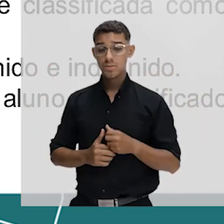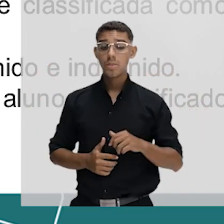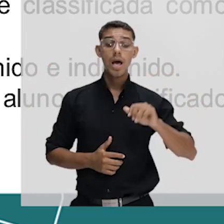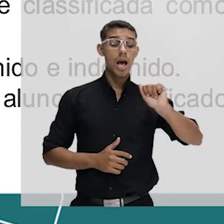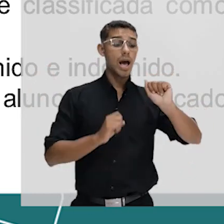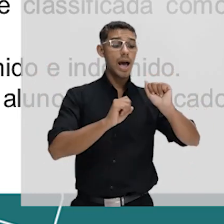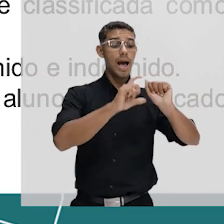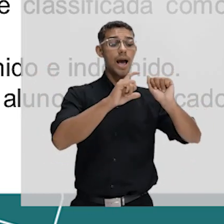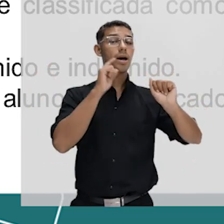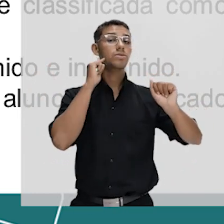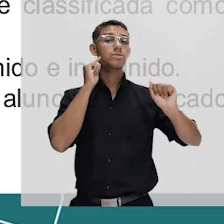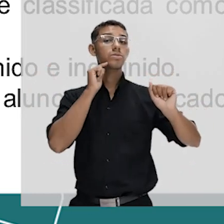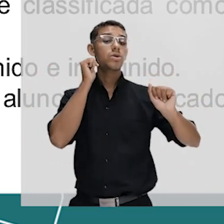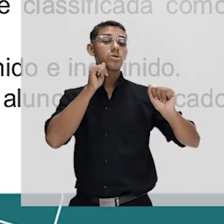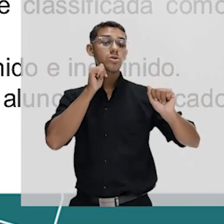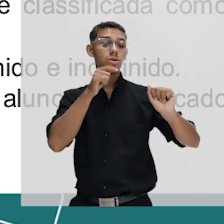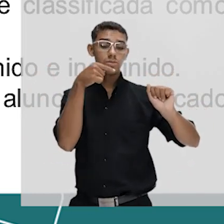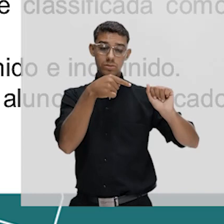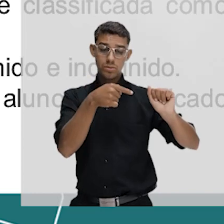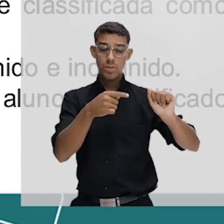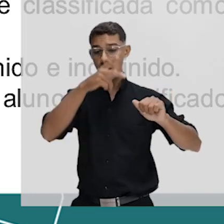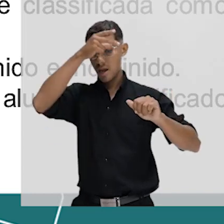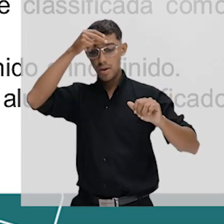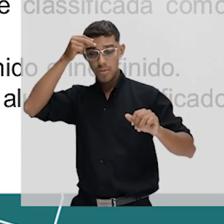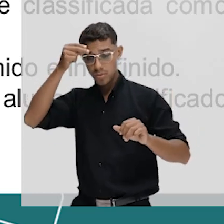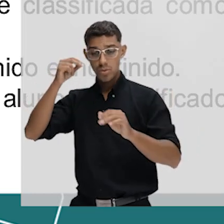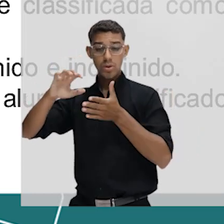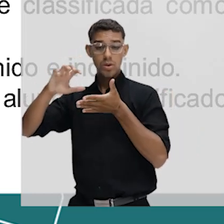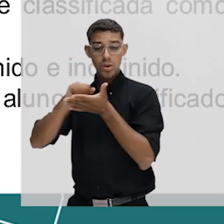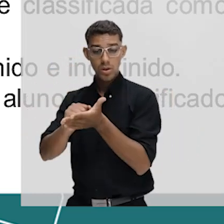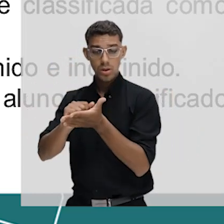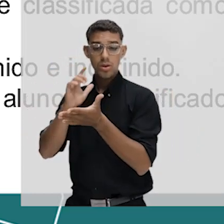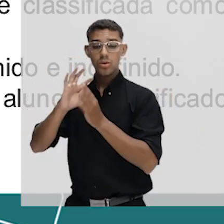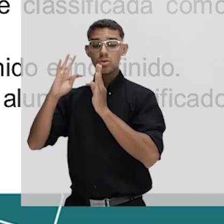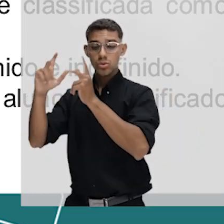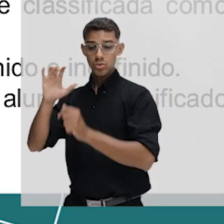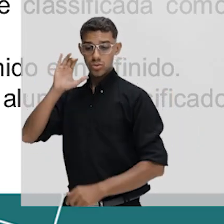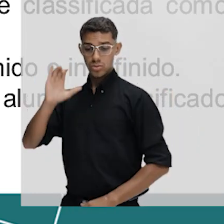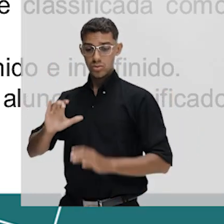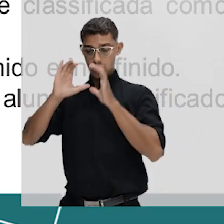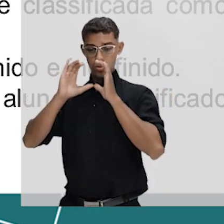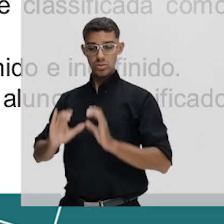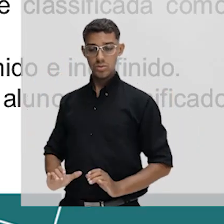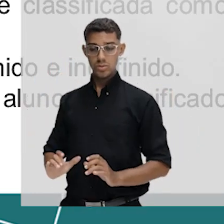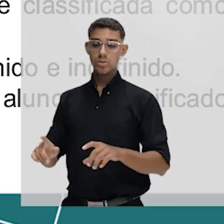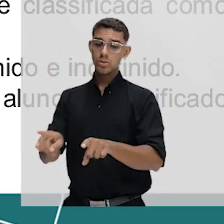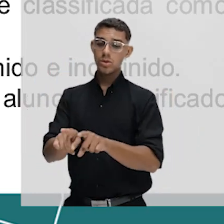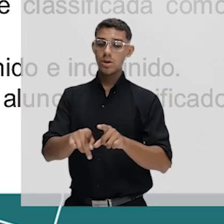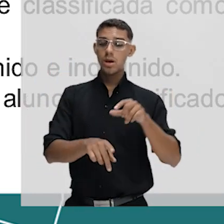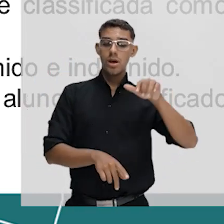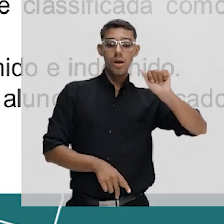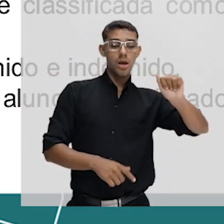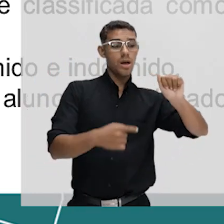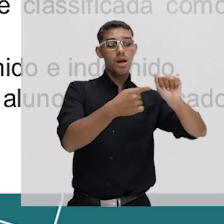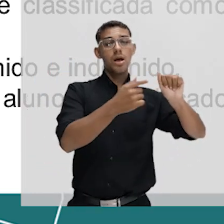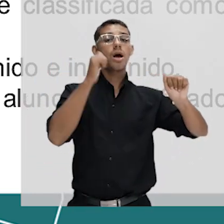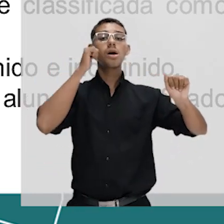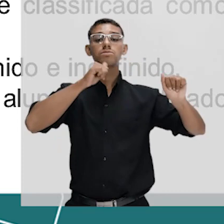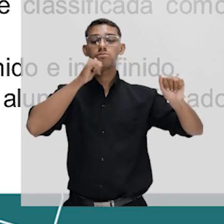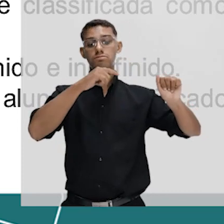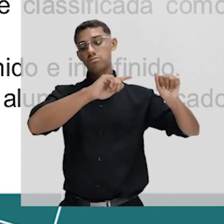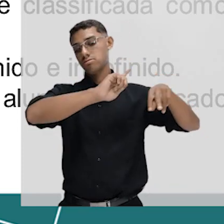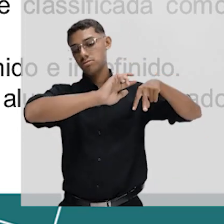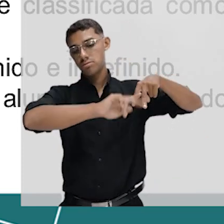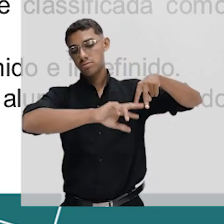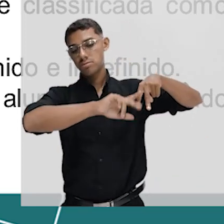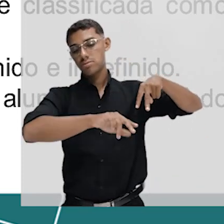os cidadãos. Por estar acompanhando o artigo a palavra prefeitura é classificada como uma palavra do gênero